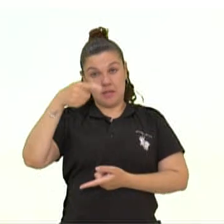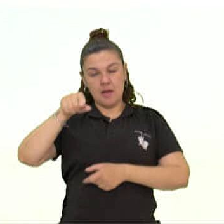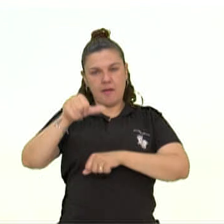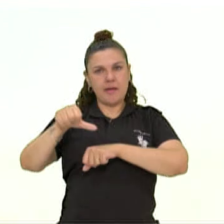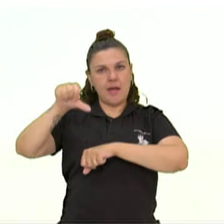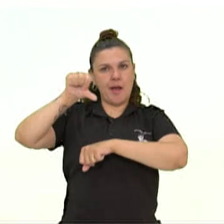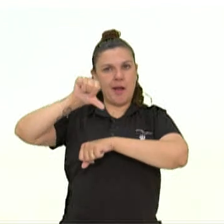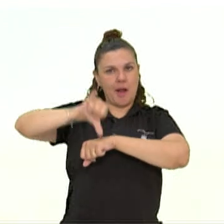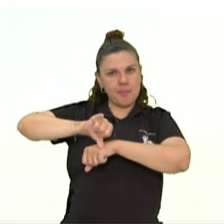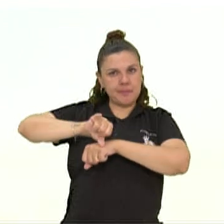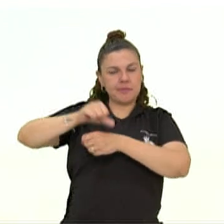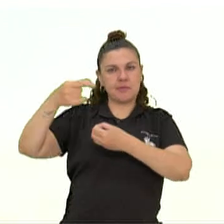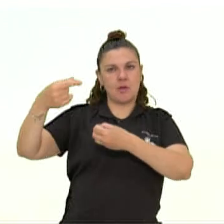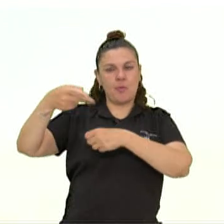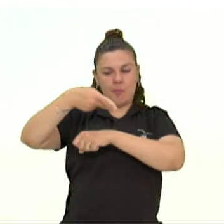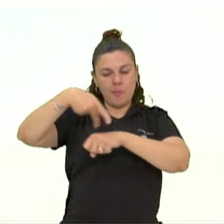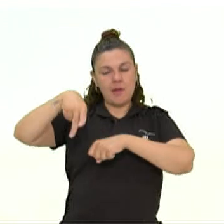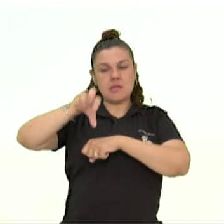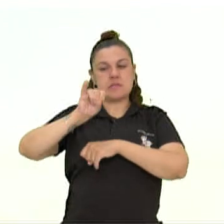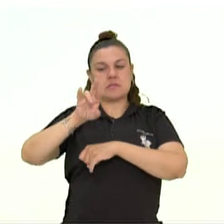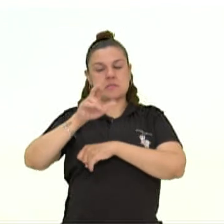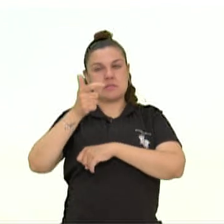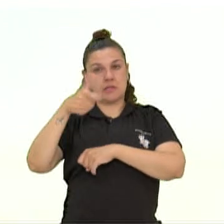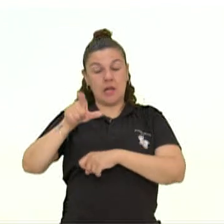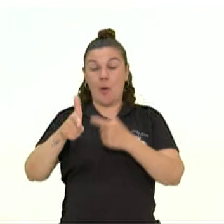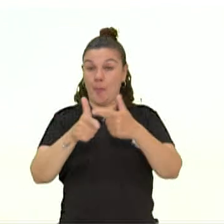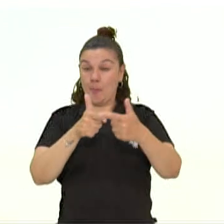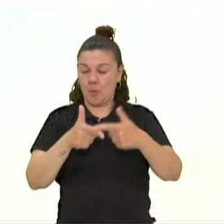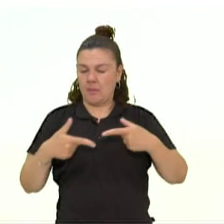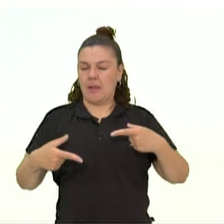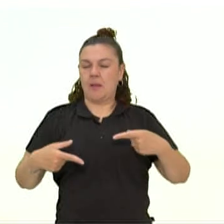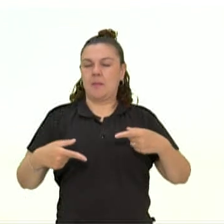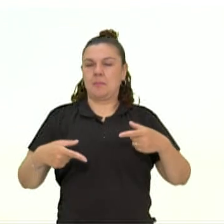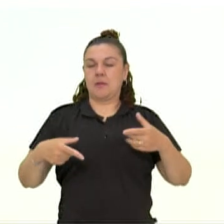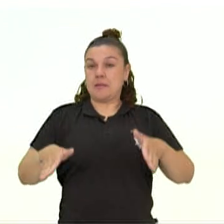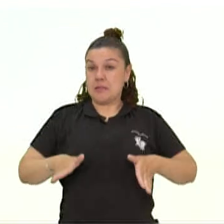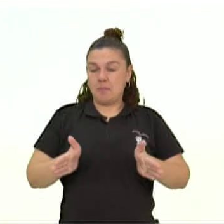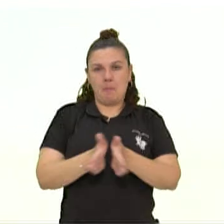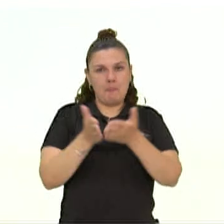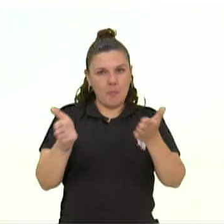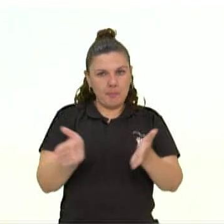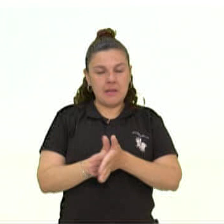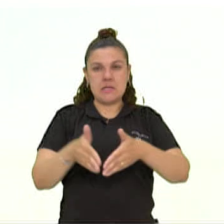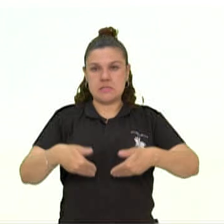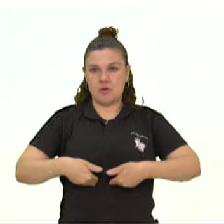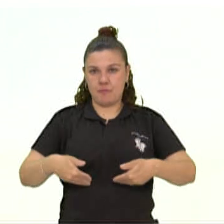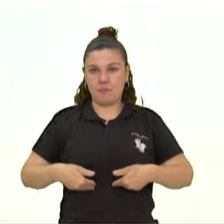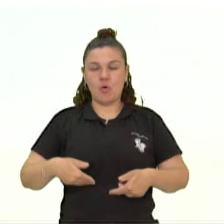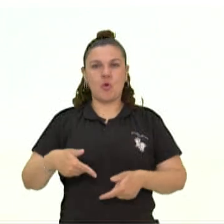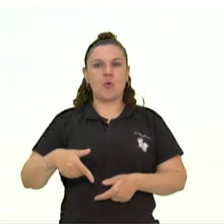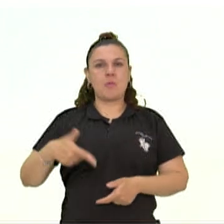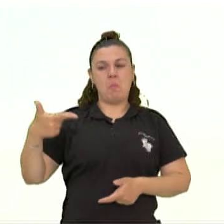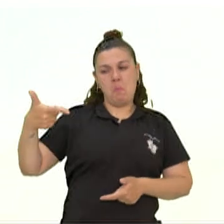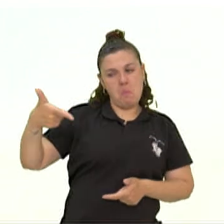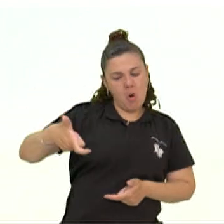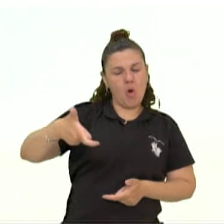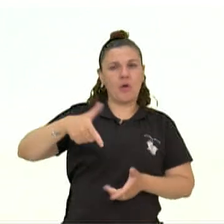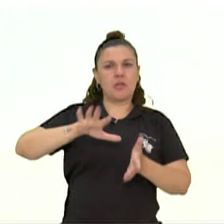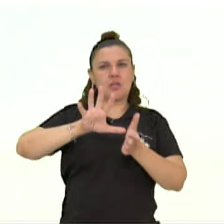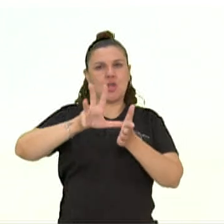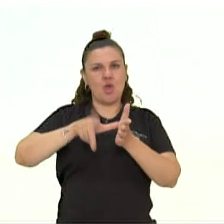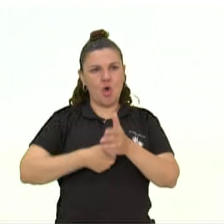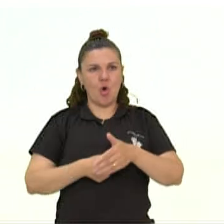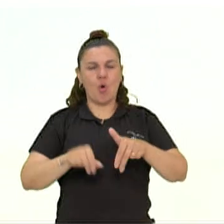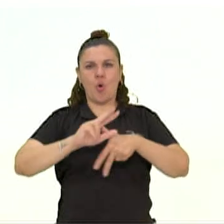pobreza, lá conflitos também, né, muito presentes, instabilidade social, assassinato, sequestro, roubo,